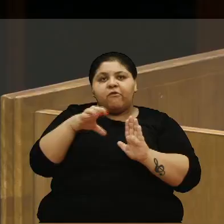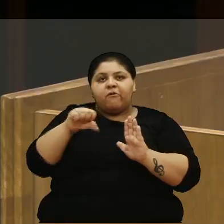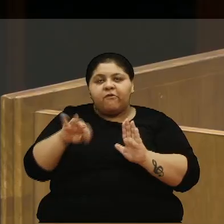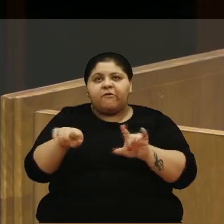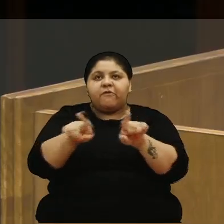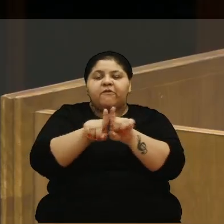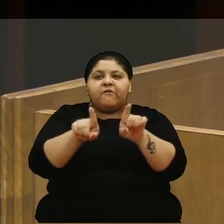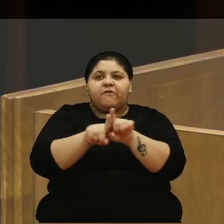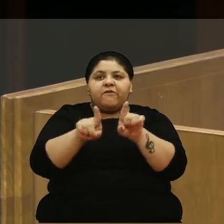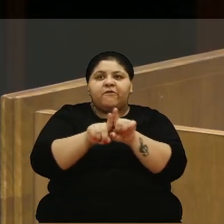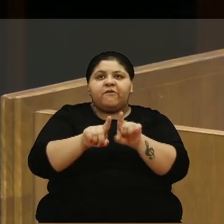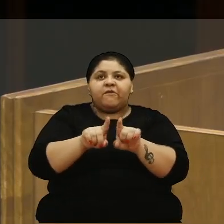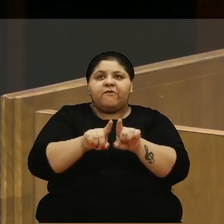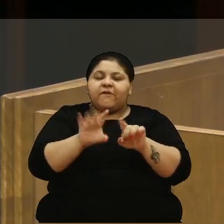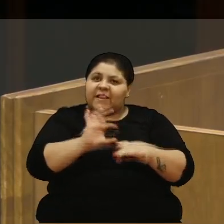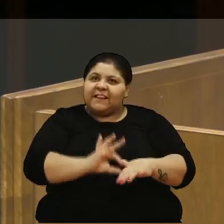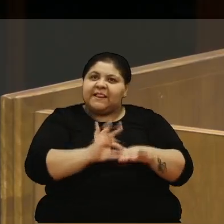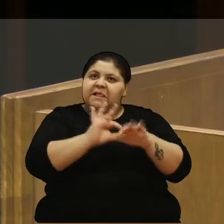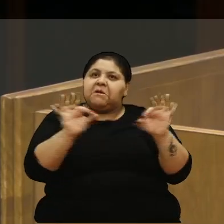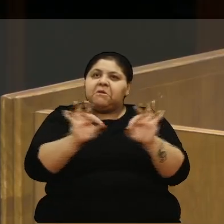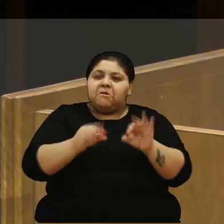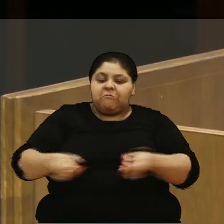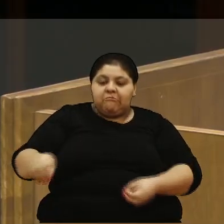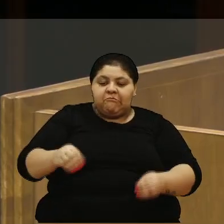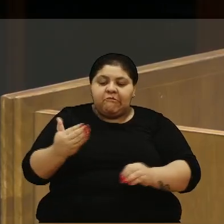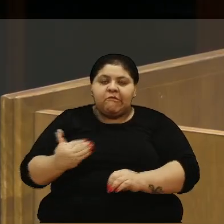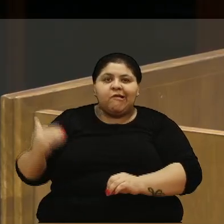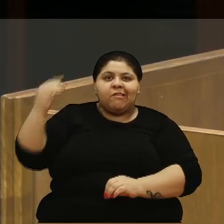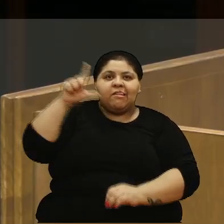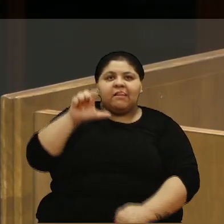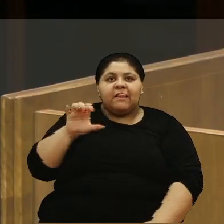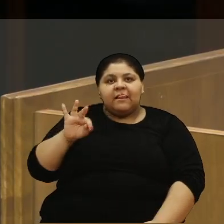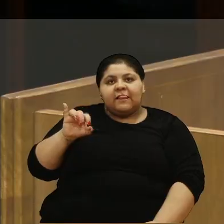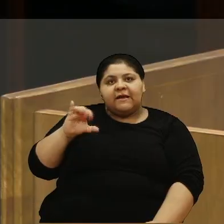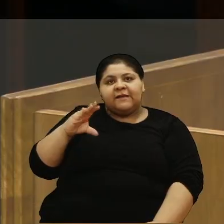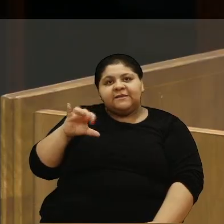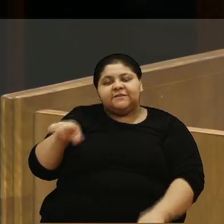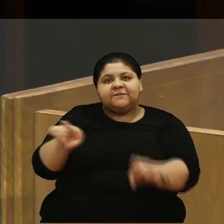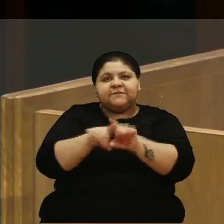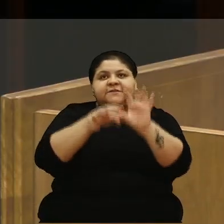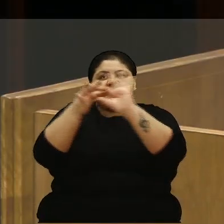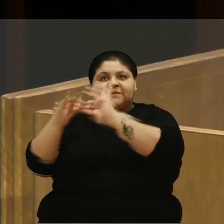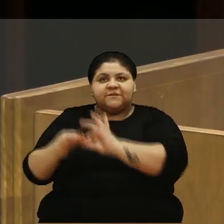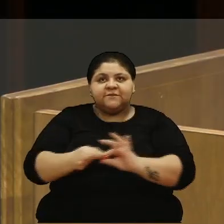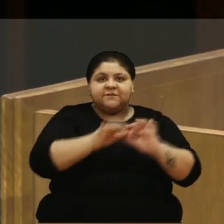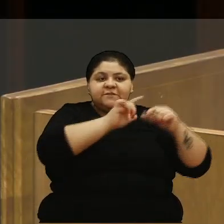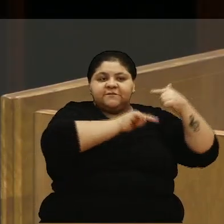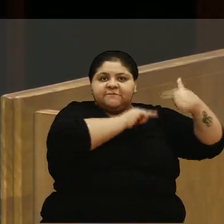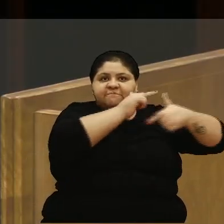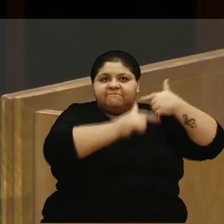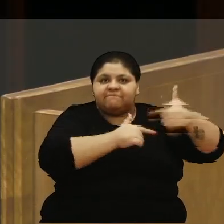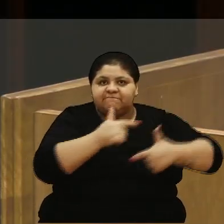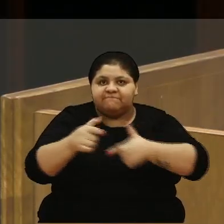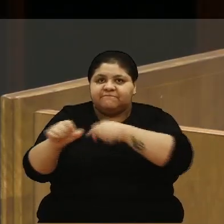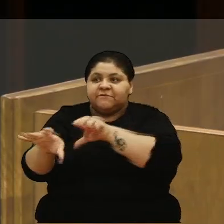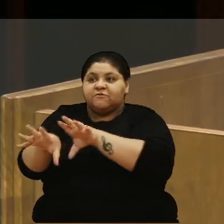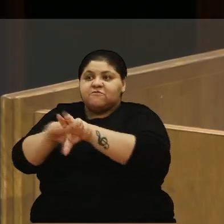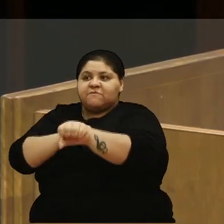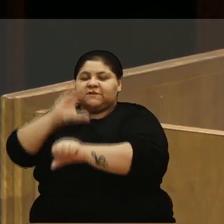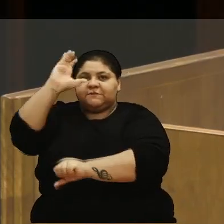nossa prenda adulta Letícia Bressan e tem sido um elo precioso entre tradição e formação